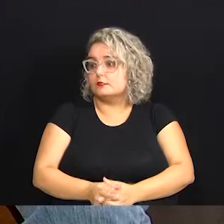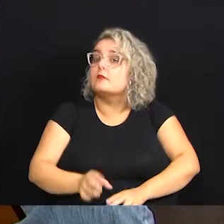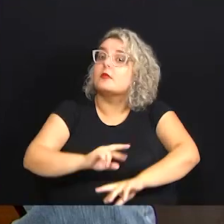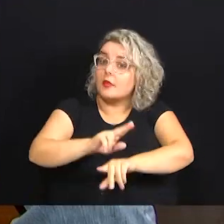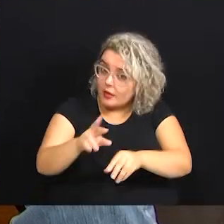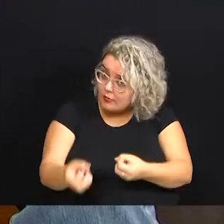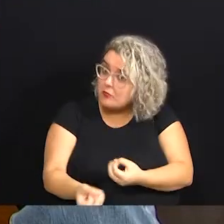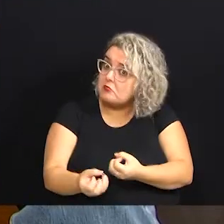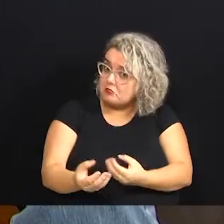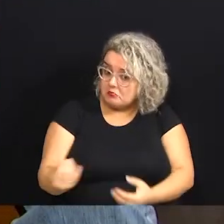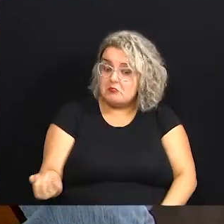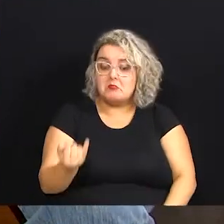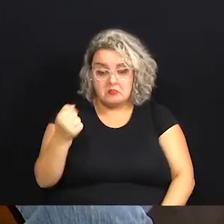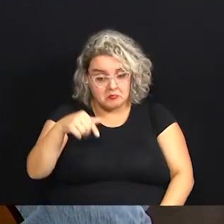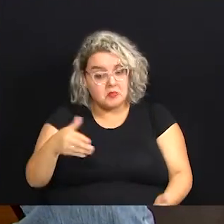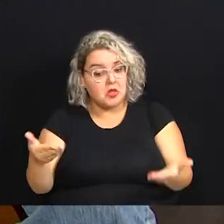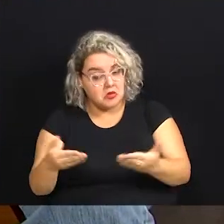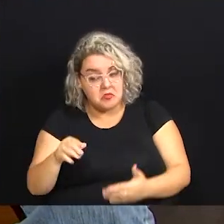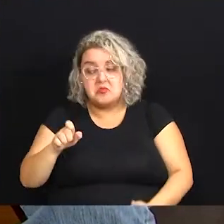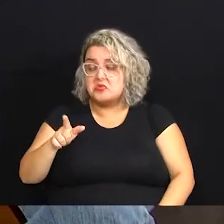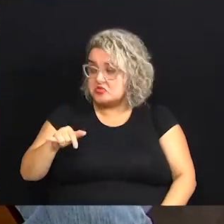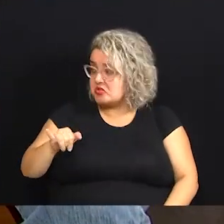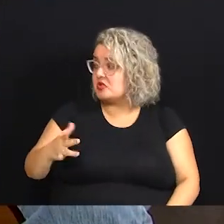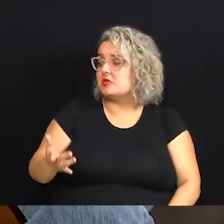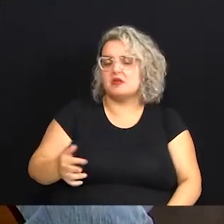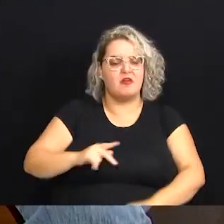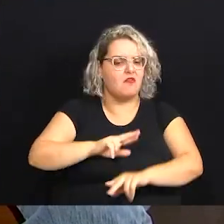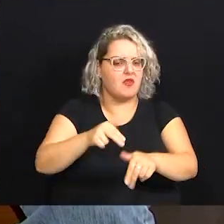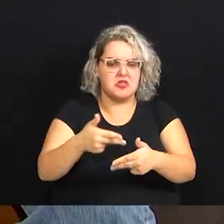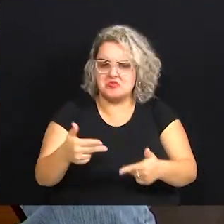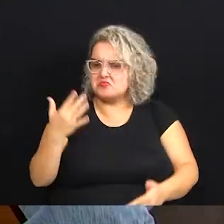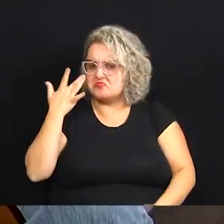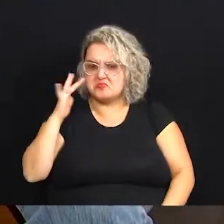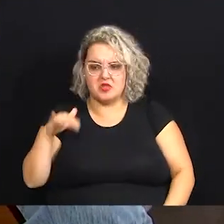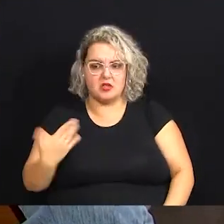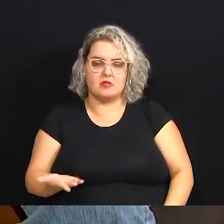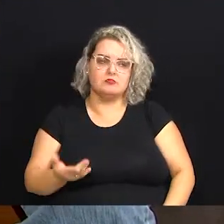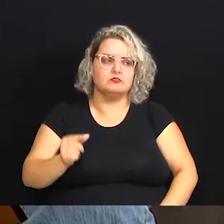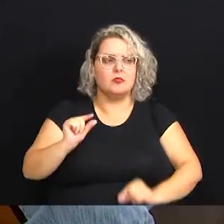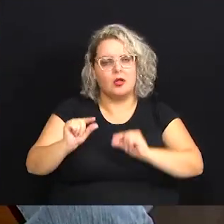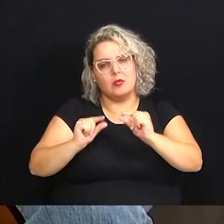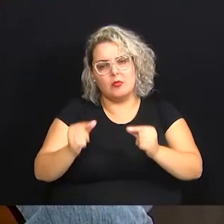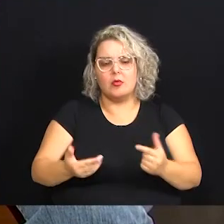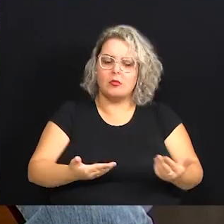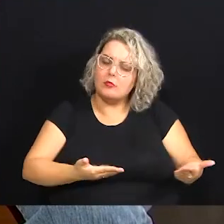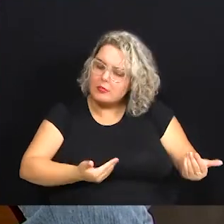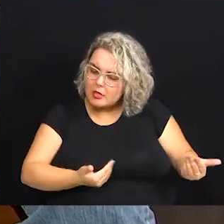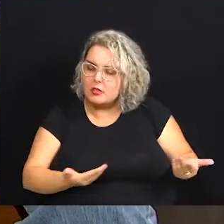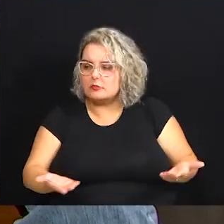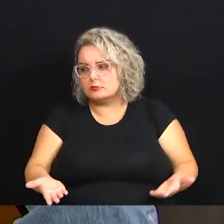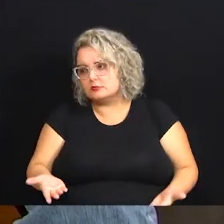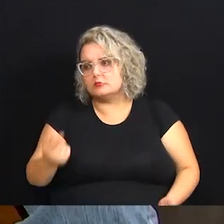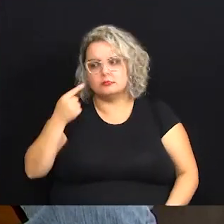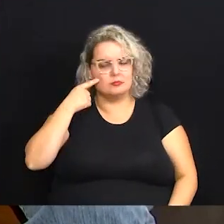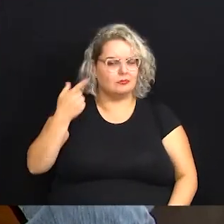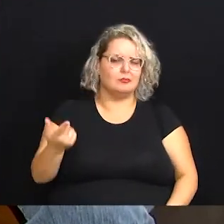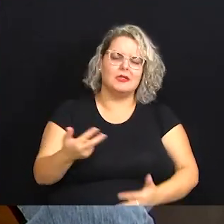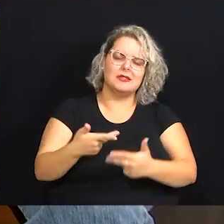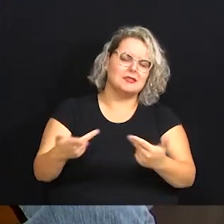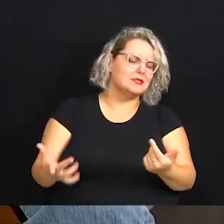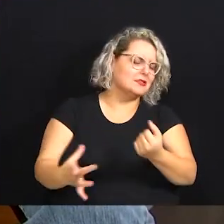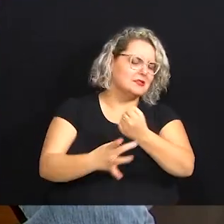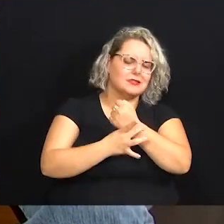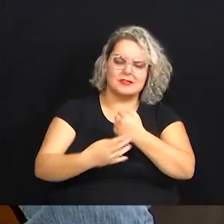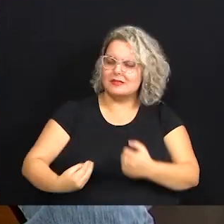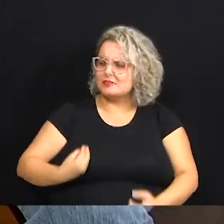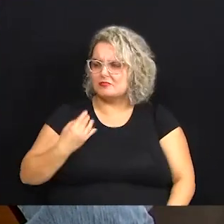Muita informação interessante hoje aqui, viu, Eli? Muita coisa que eu não sabia. A gente que é um pouco mais jovem aqui, não pensa nesse negócio de